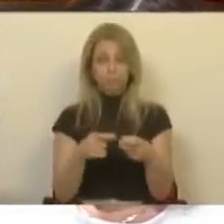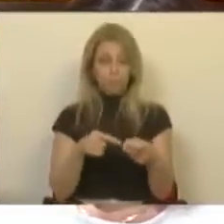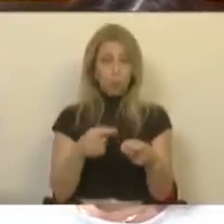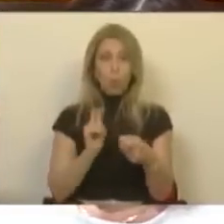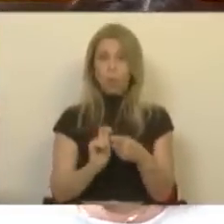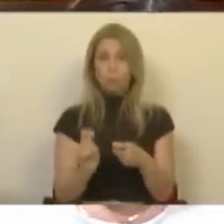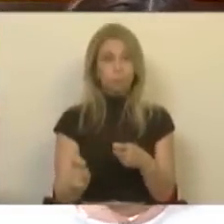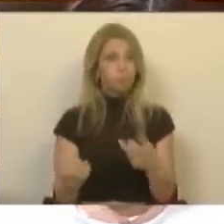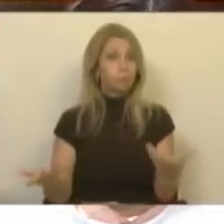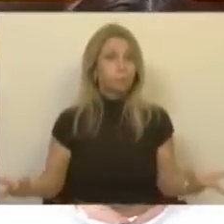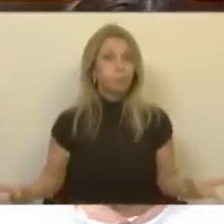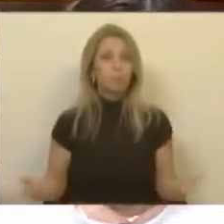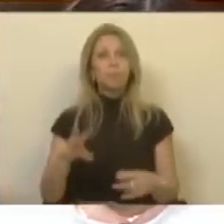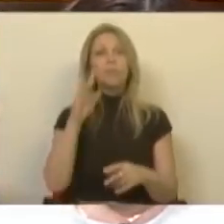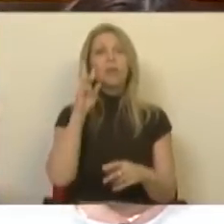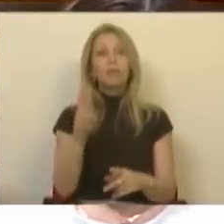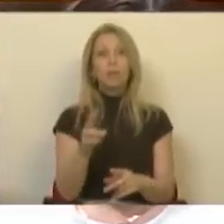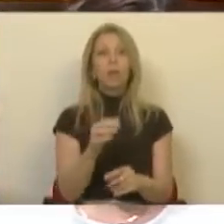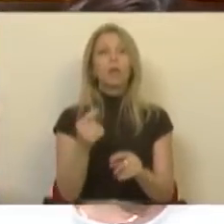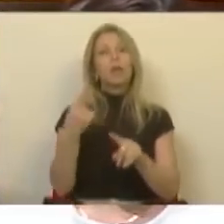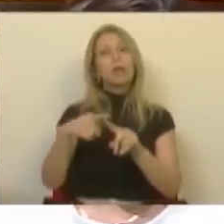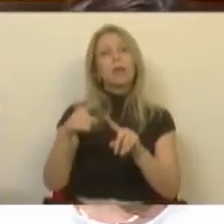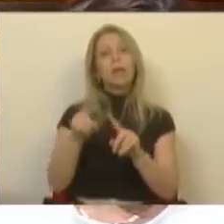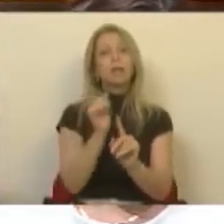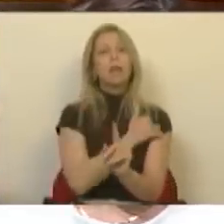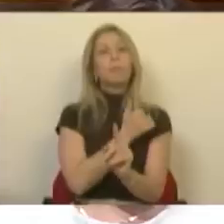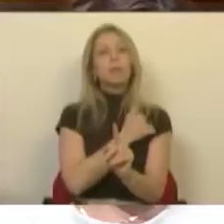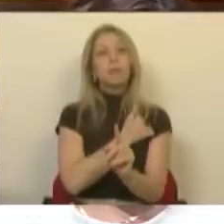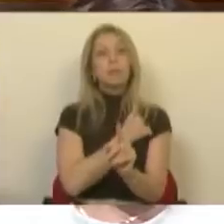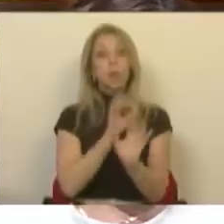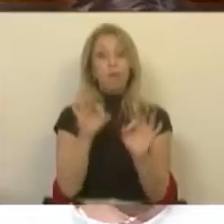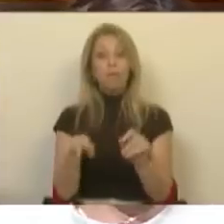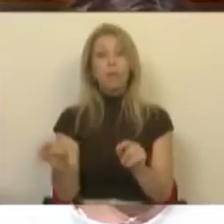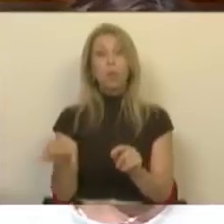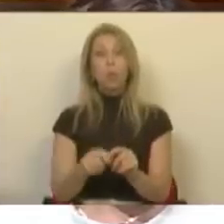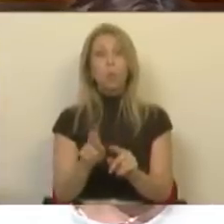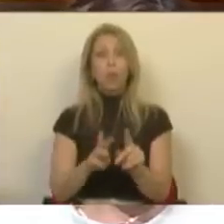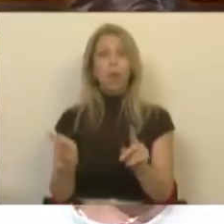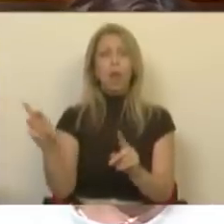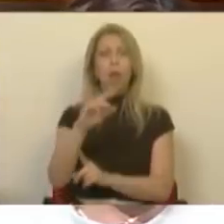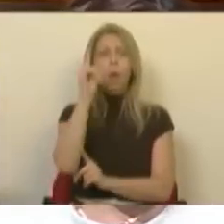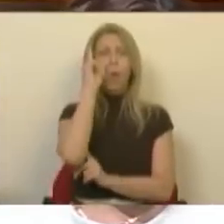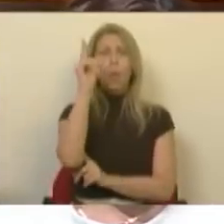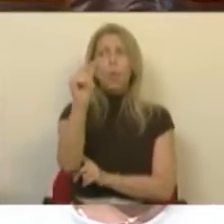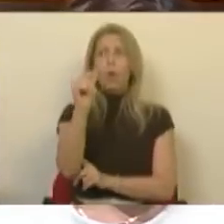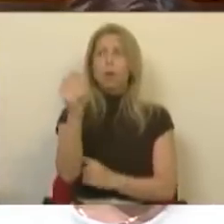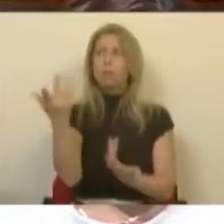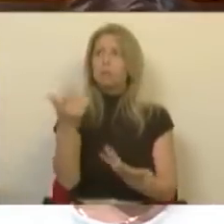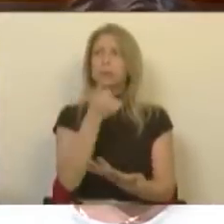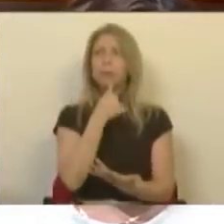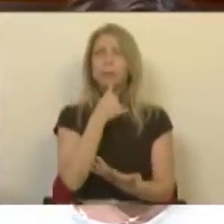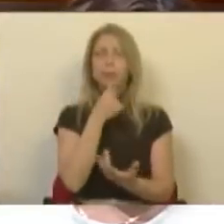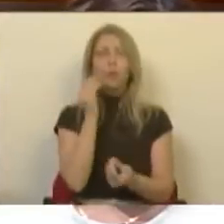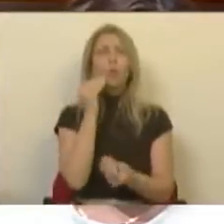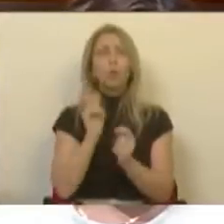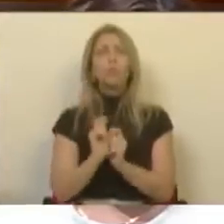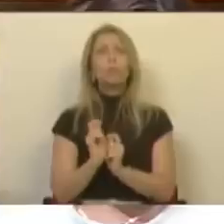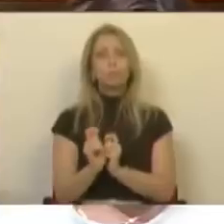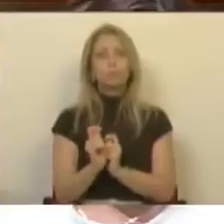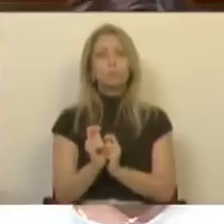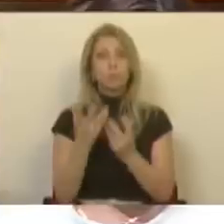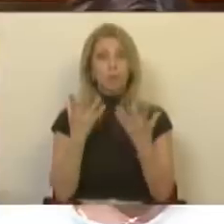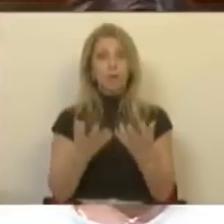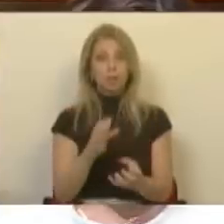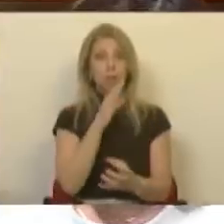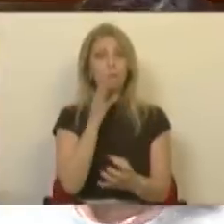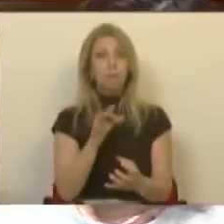brutal das prestações eh de do creditar habitação no final do mês e não sabem como é que vão fazer frente muitas pessoas muitas famílias não